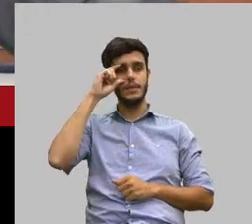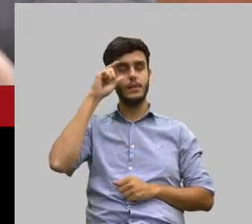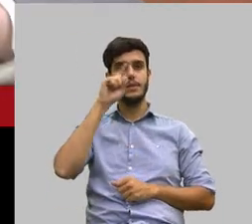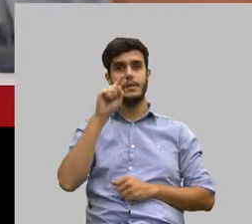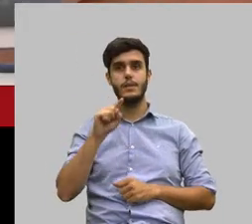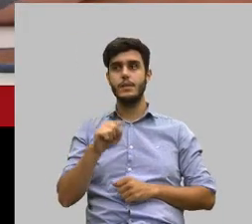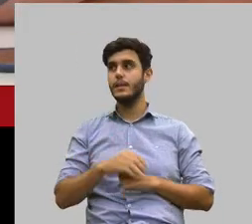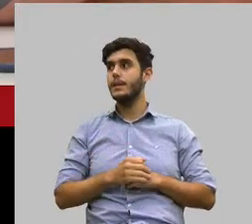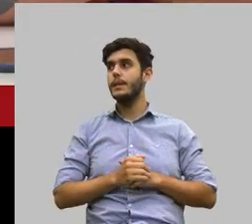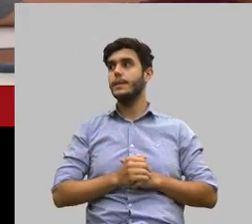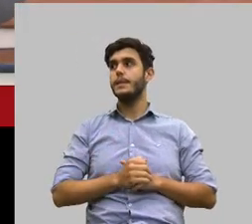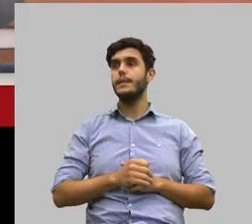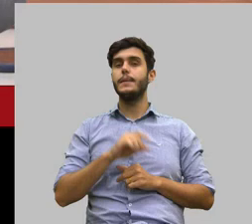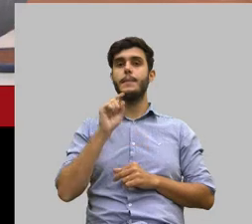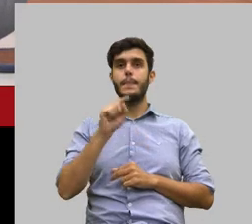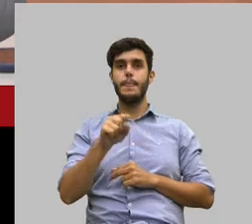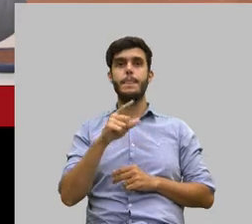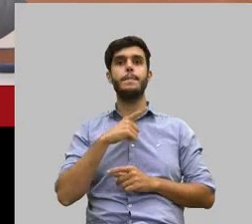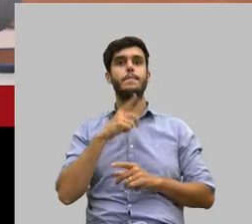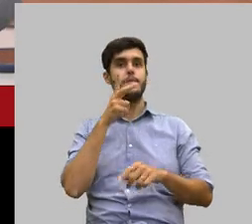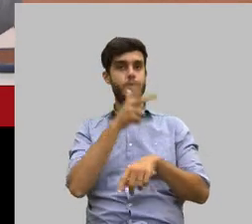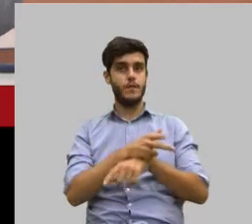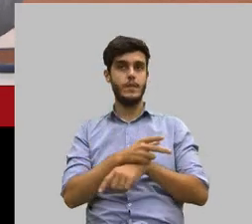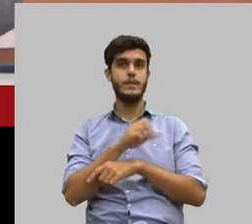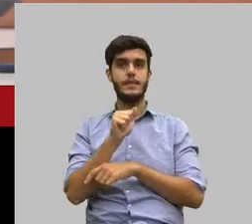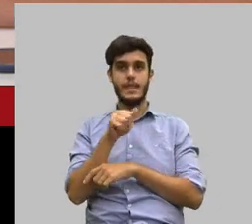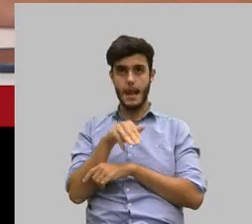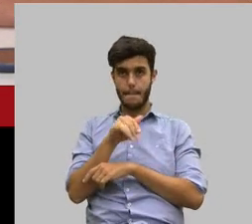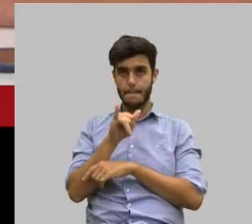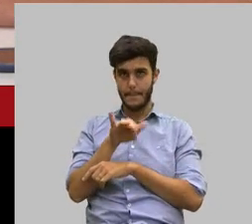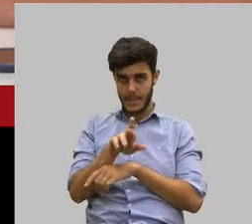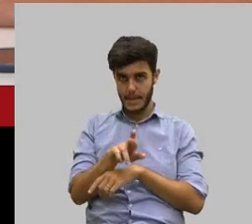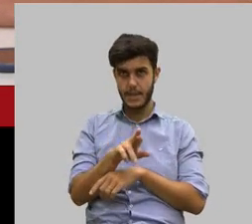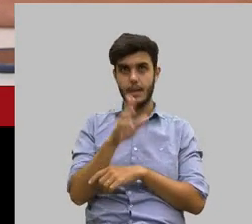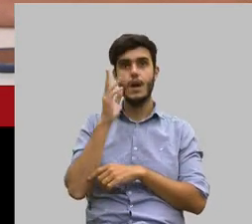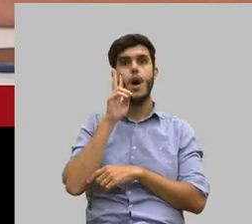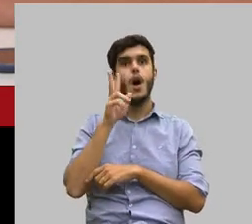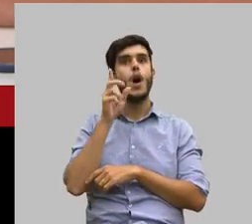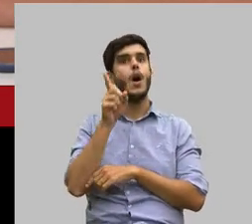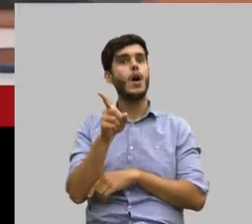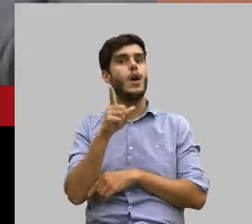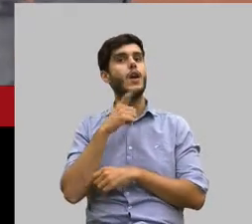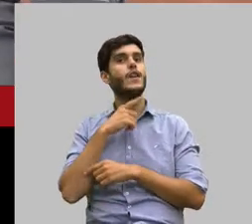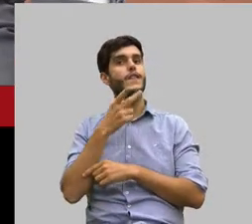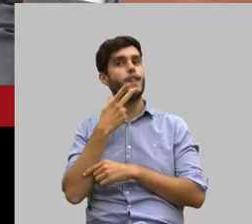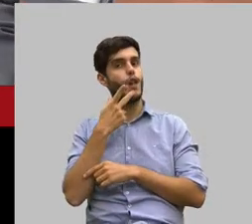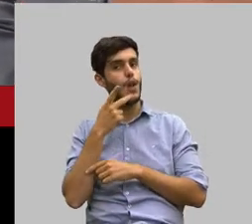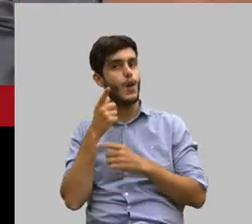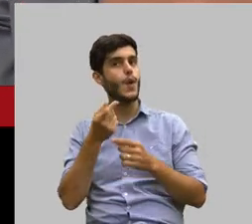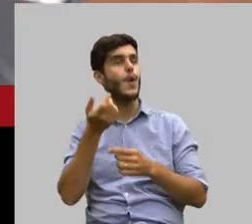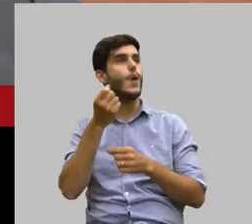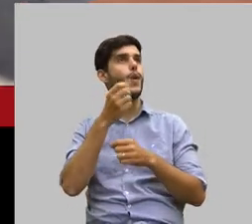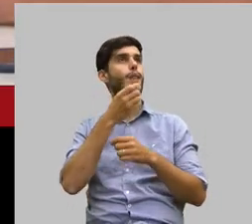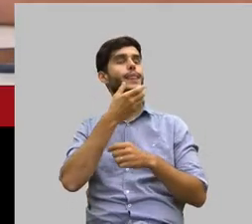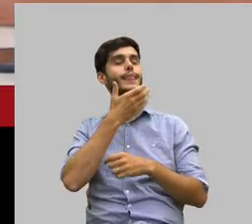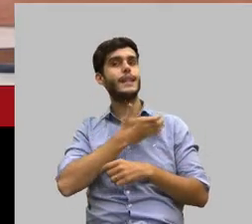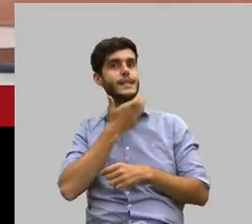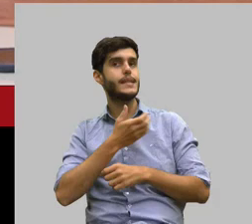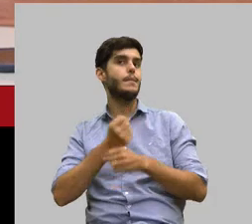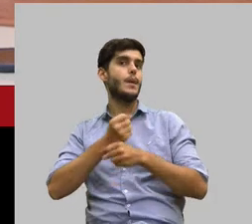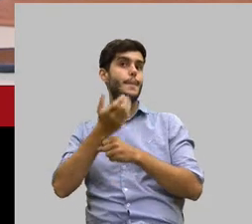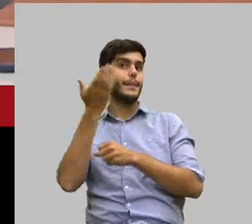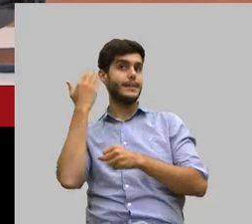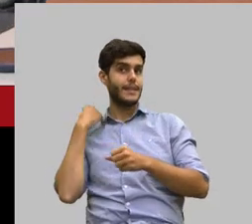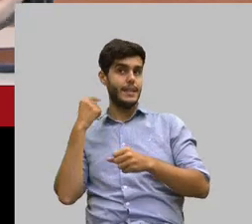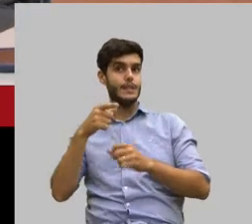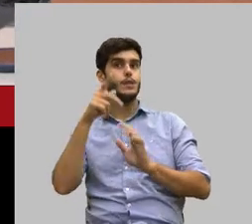e vamos exibir o vídeo do Dr Samir o secretário adjunta olha aqui olha o que que falou aqui em dezembro do ano passado falando que esse